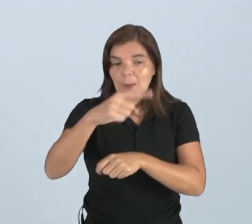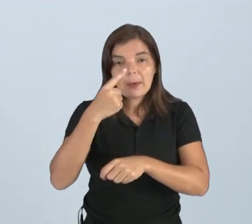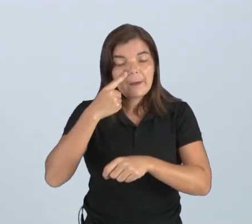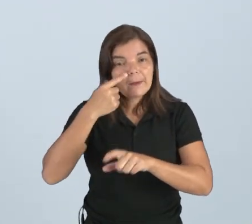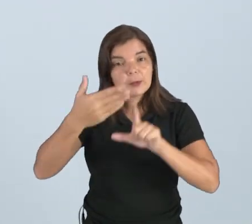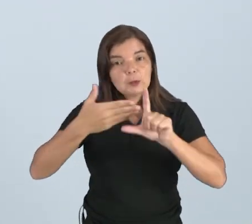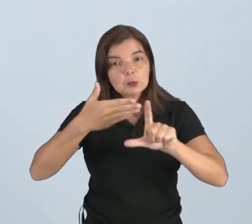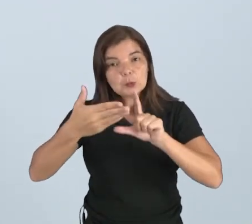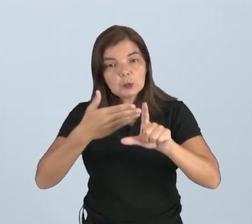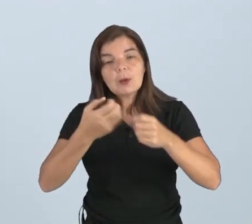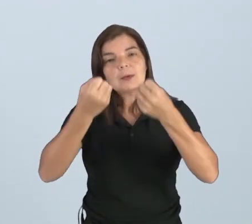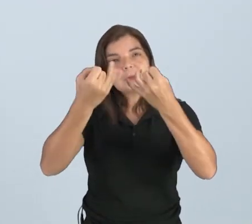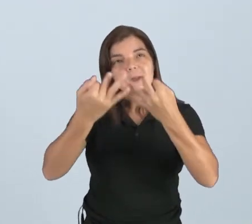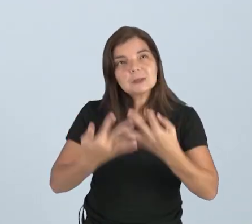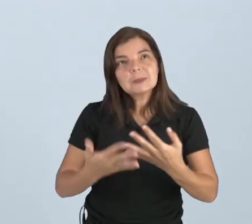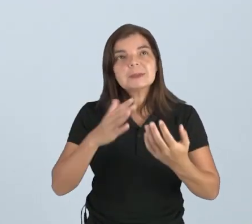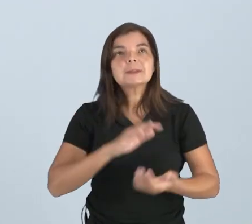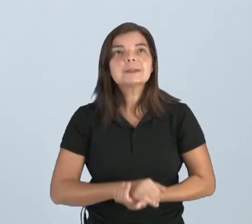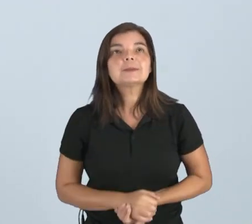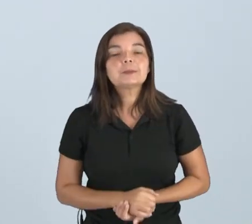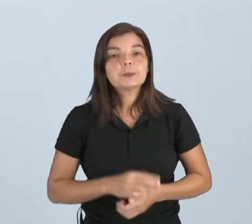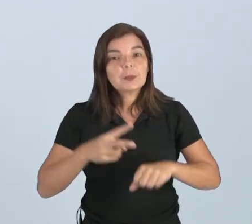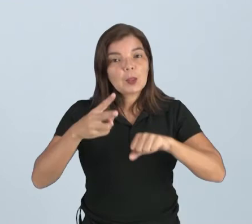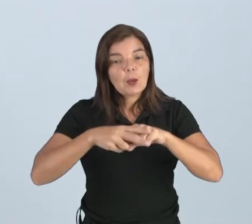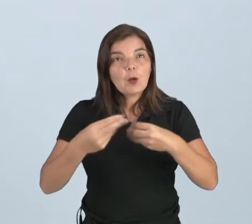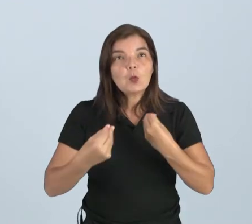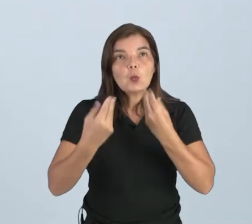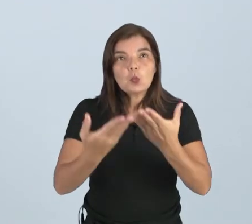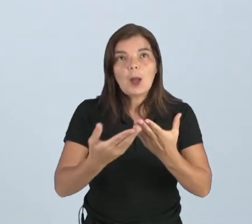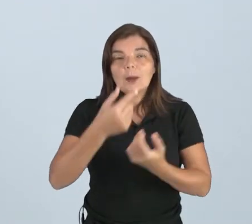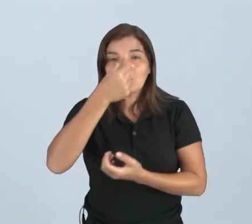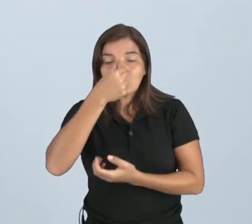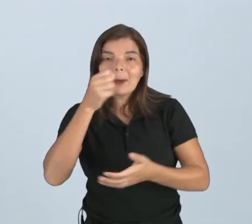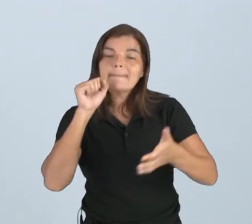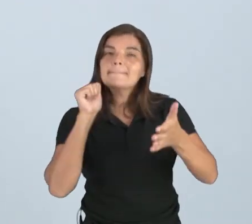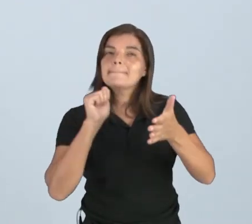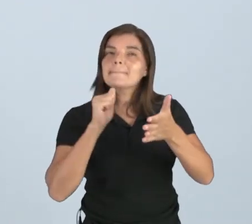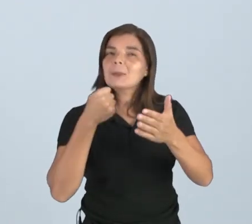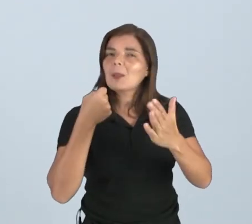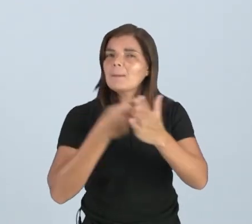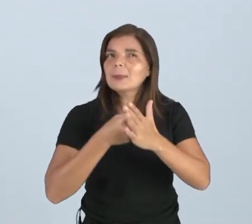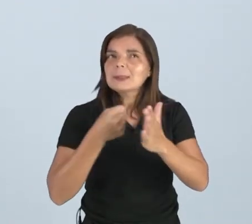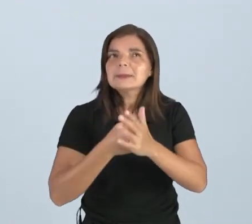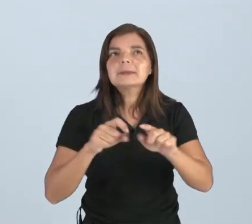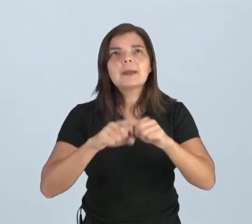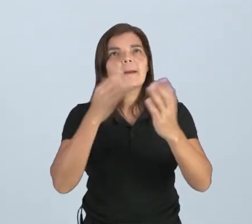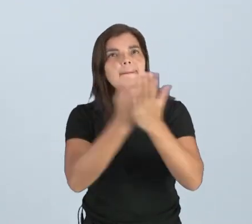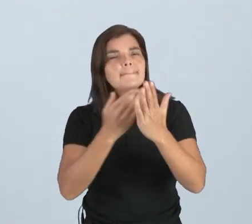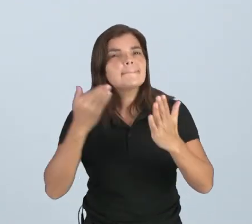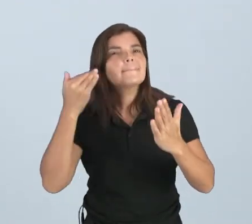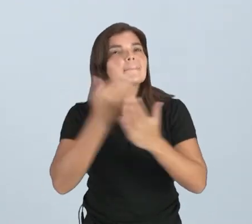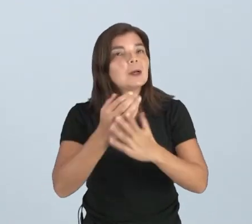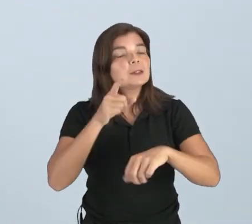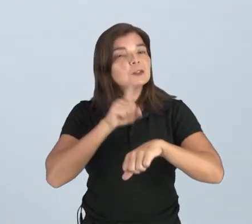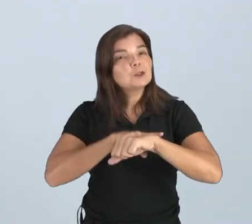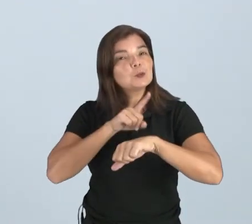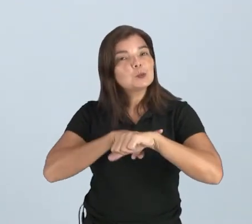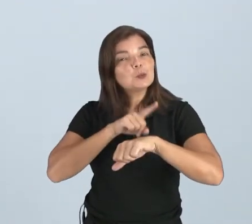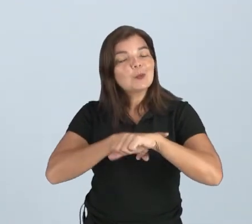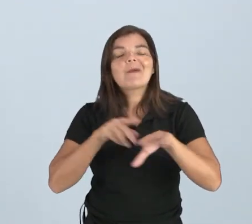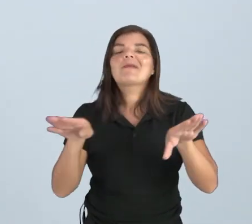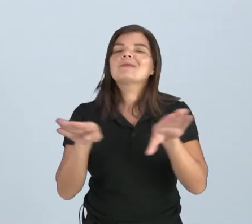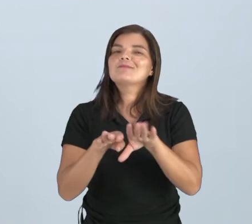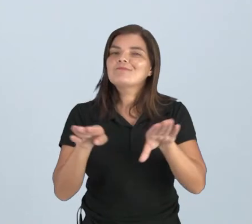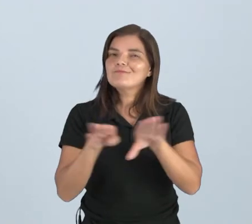e reveja essa explicação. Verbos dar, soar, bater, mais a ligação de hora,